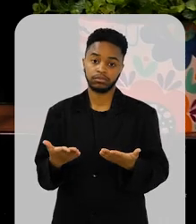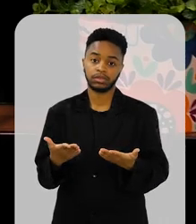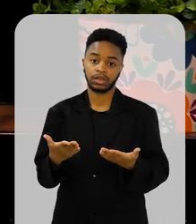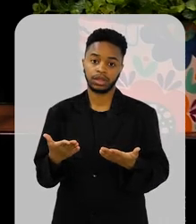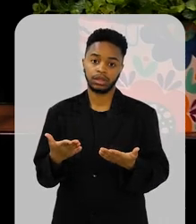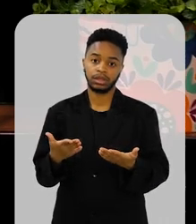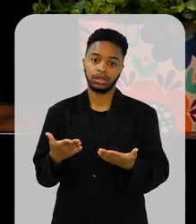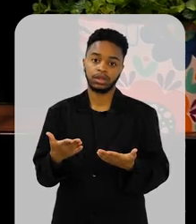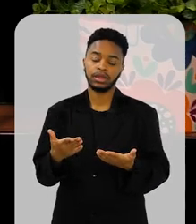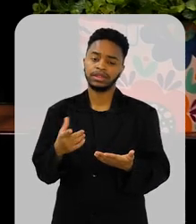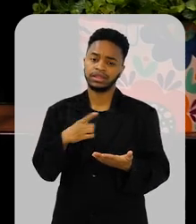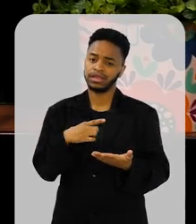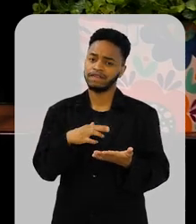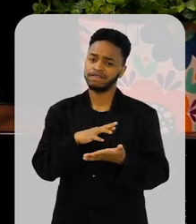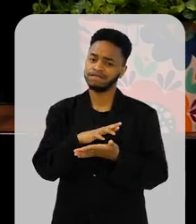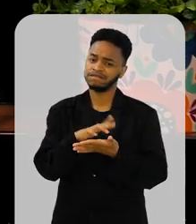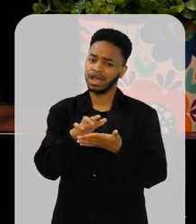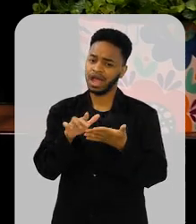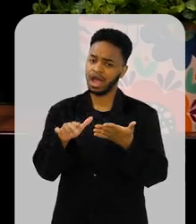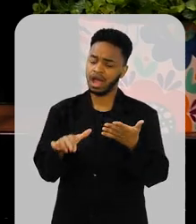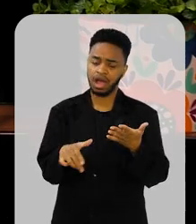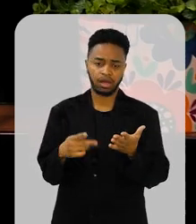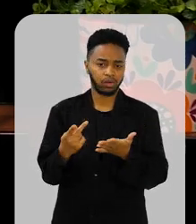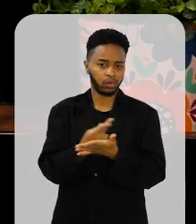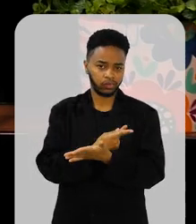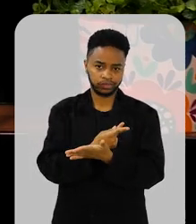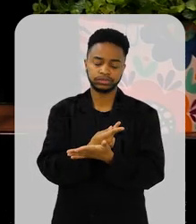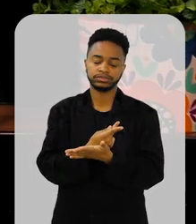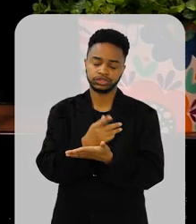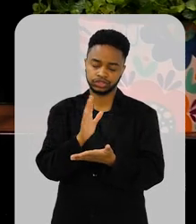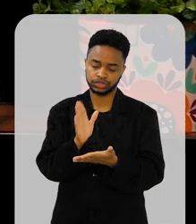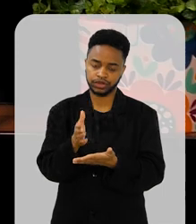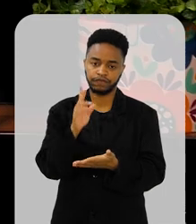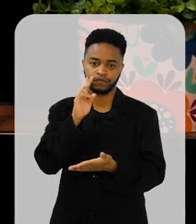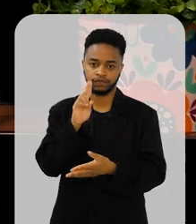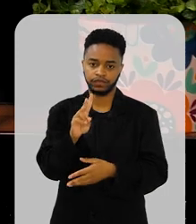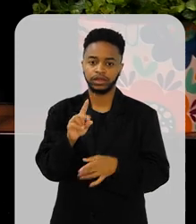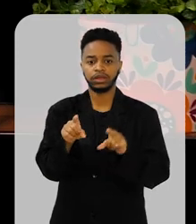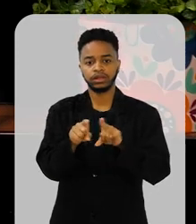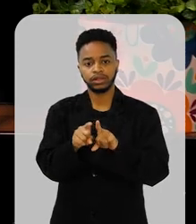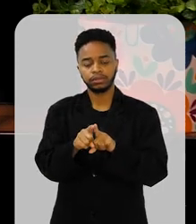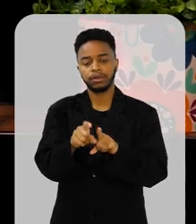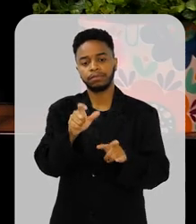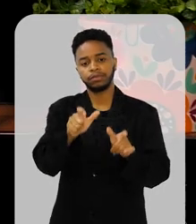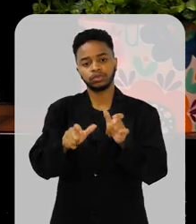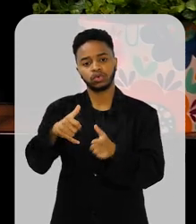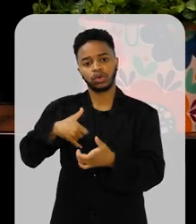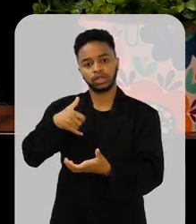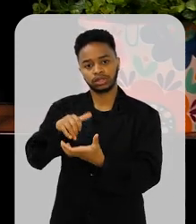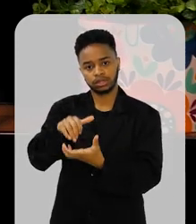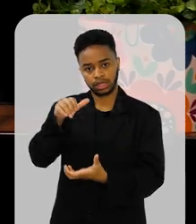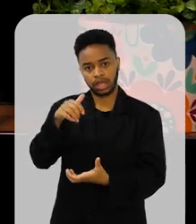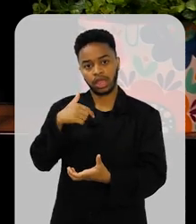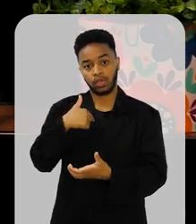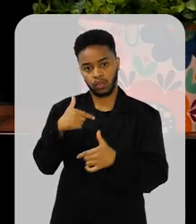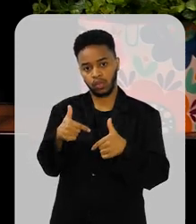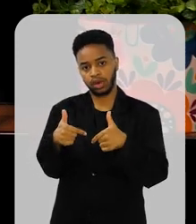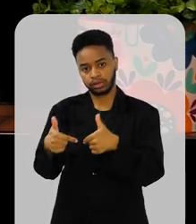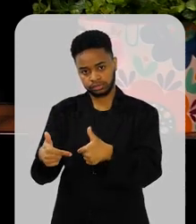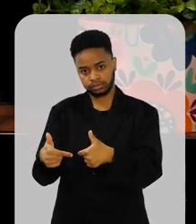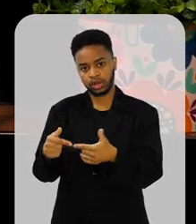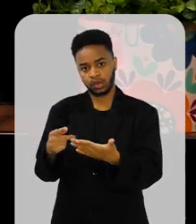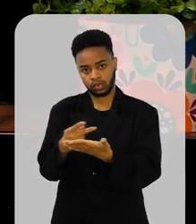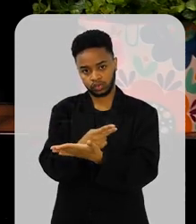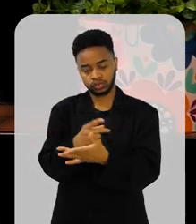também muitos casos de idosos. E os idosos, teve um caso que eu atuei